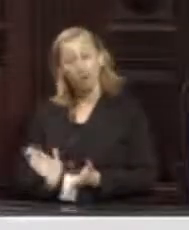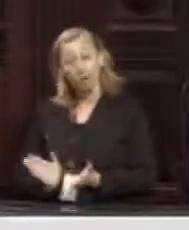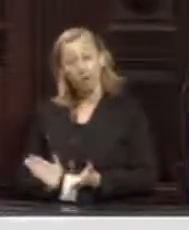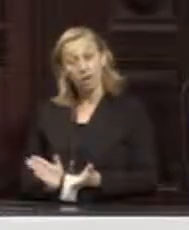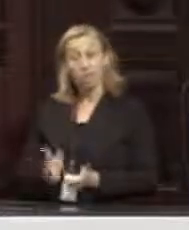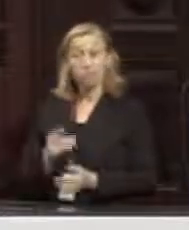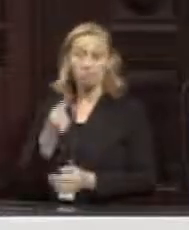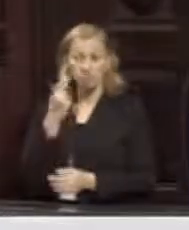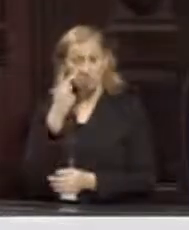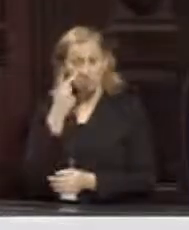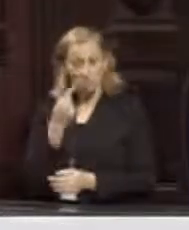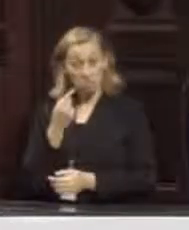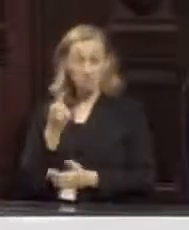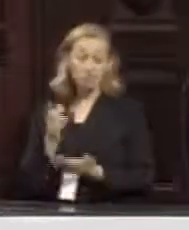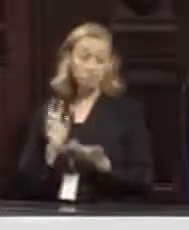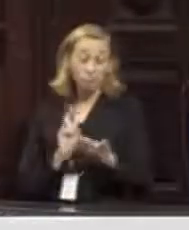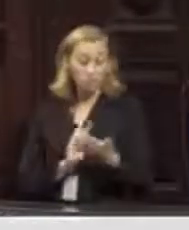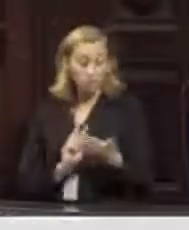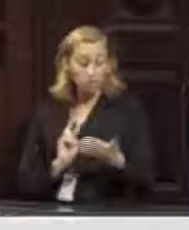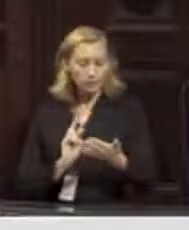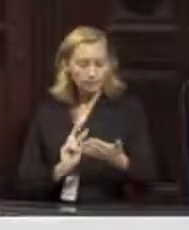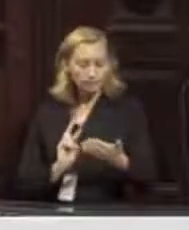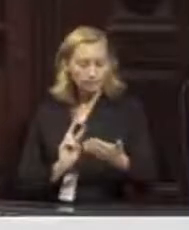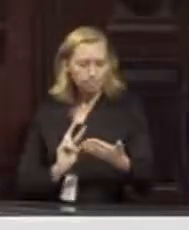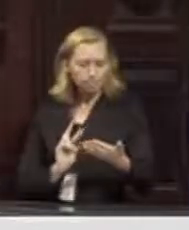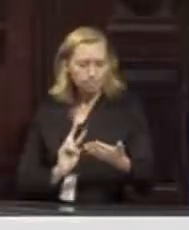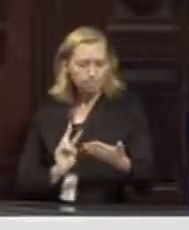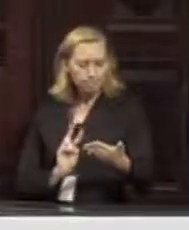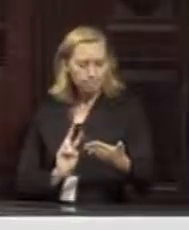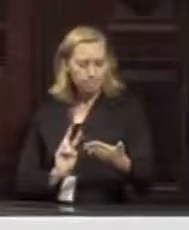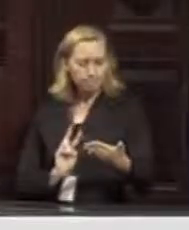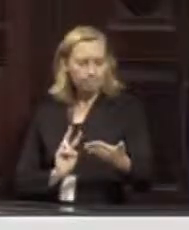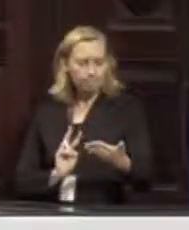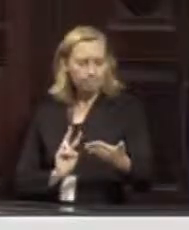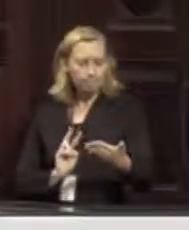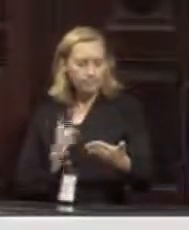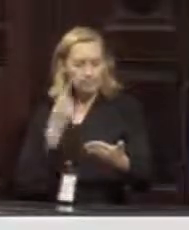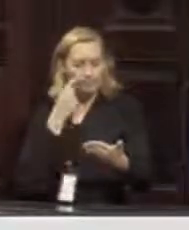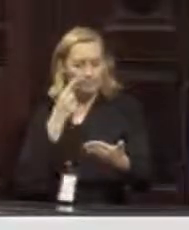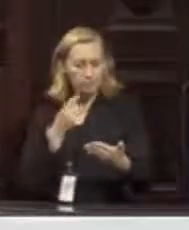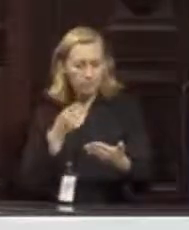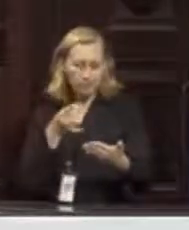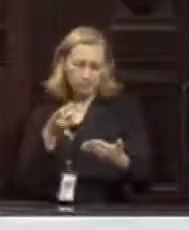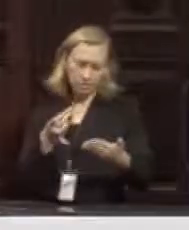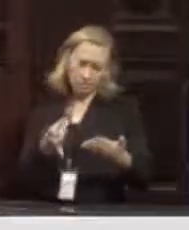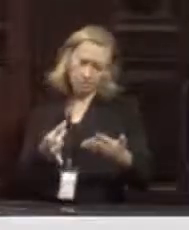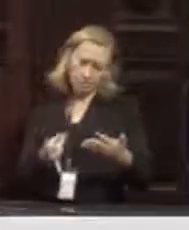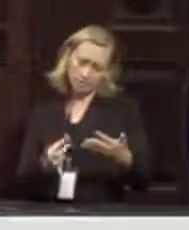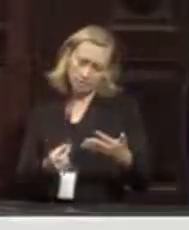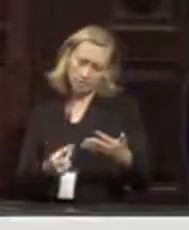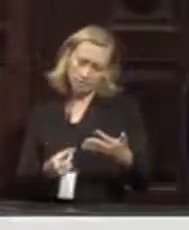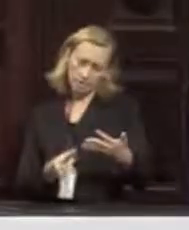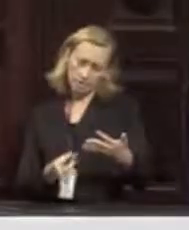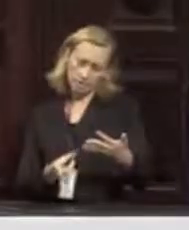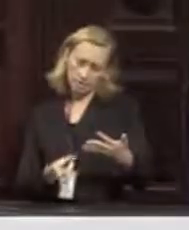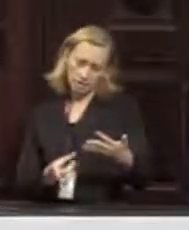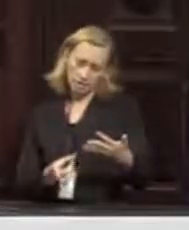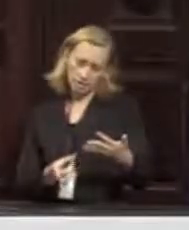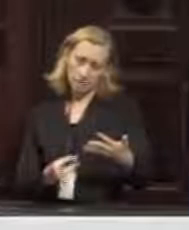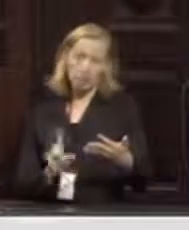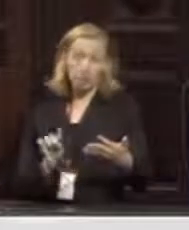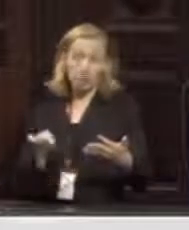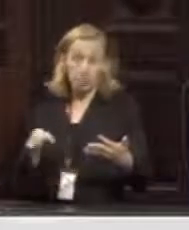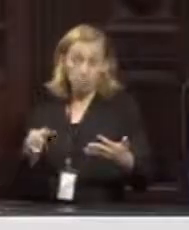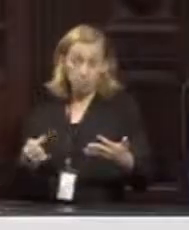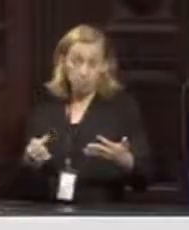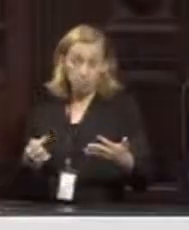chega na avaliação dos custos necessários e suficientes para a promoção exatamente dessa